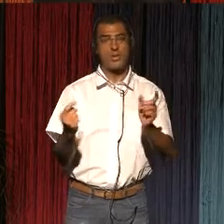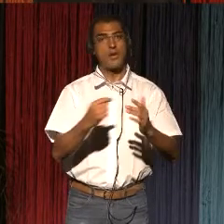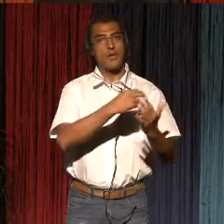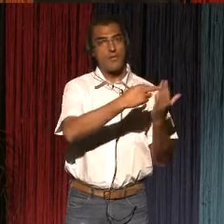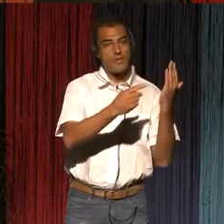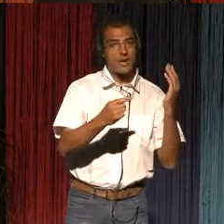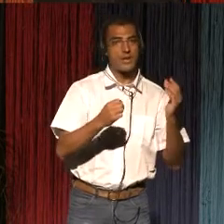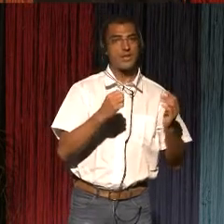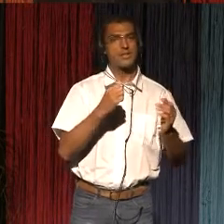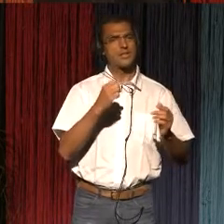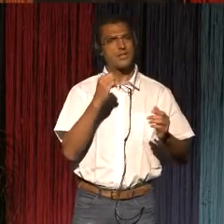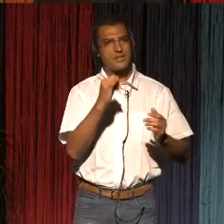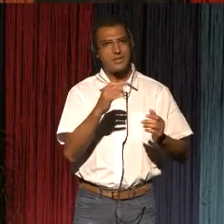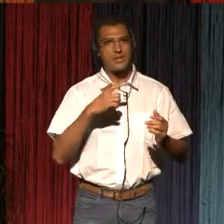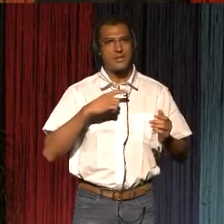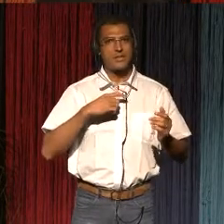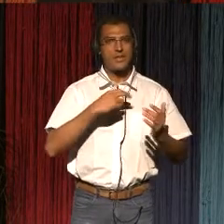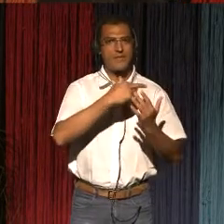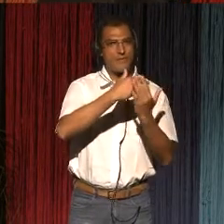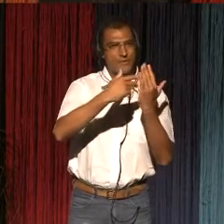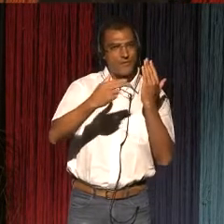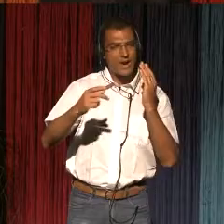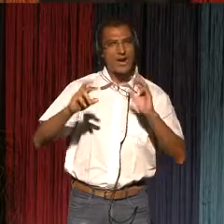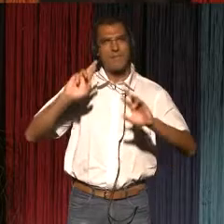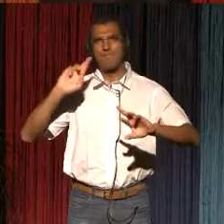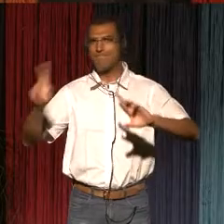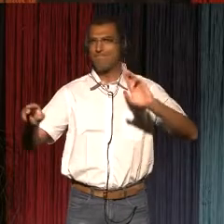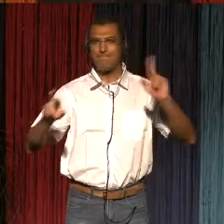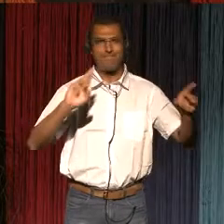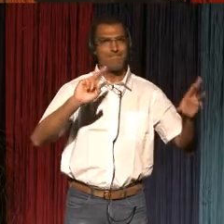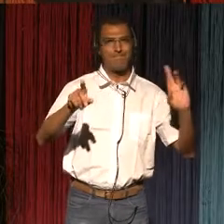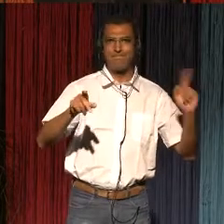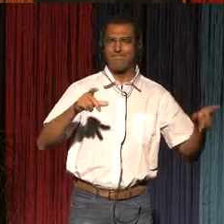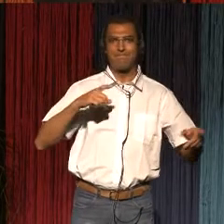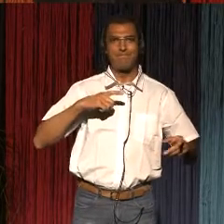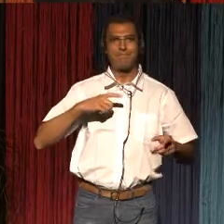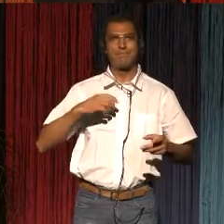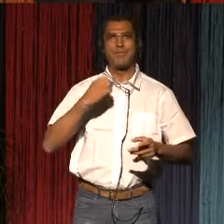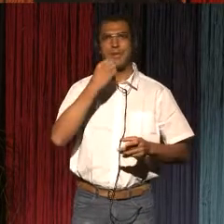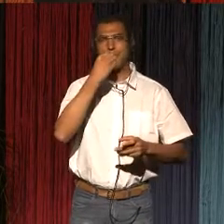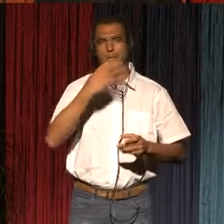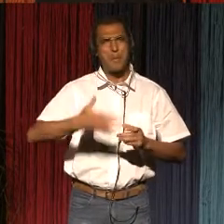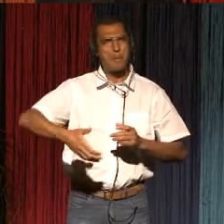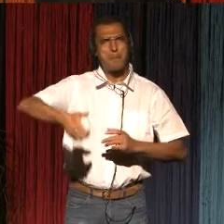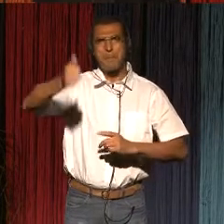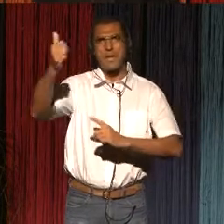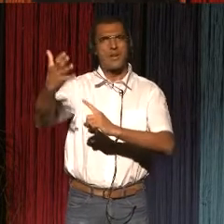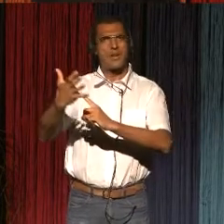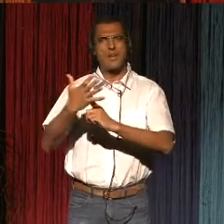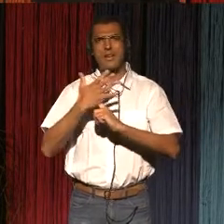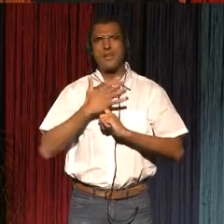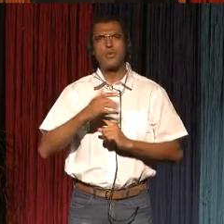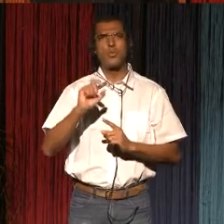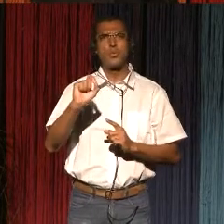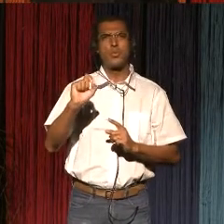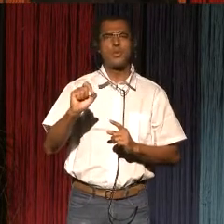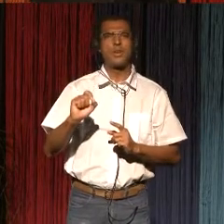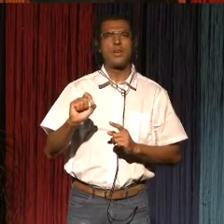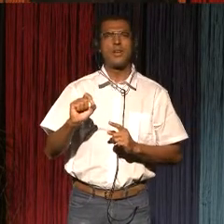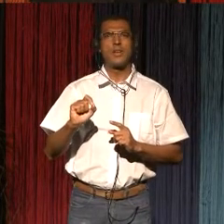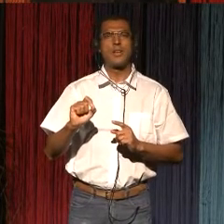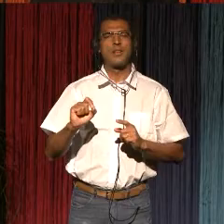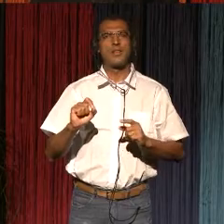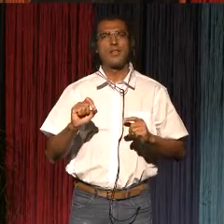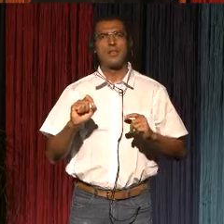que melhor ajudam a melhorar as funções executivas. As melhores atividades não só